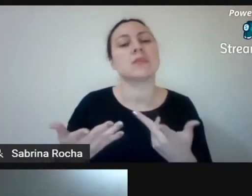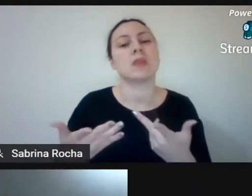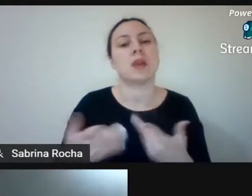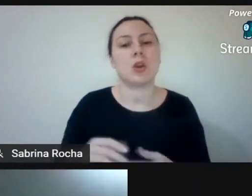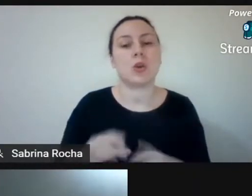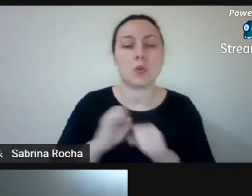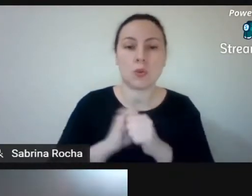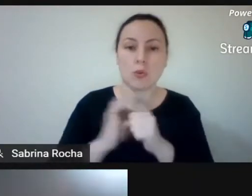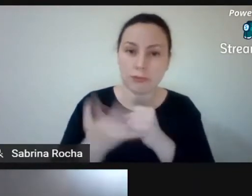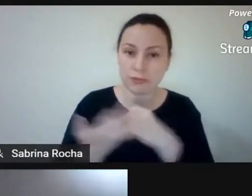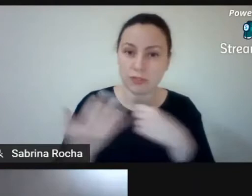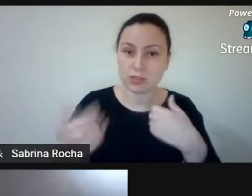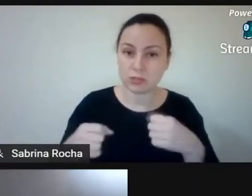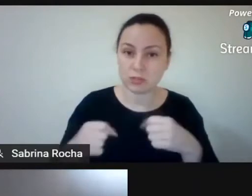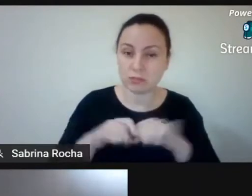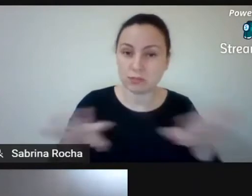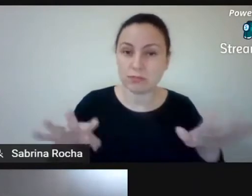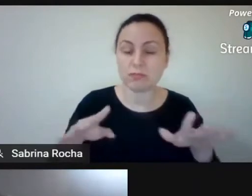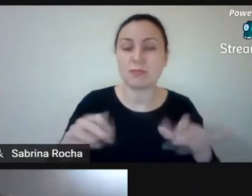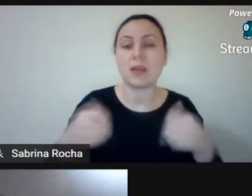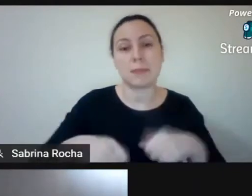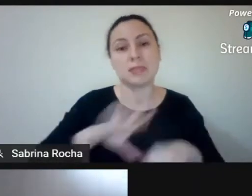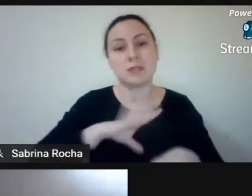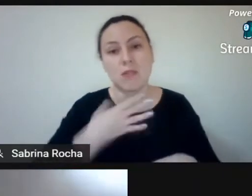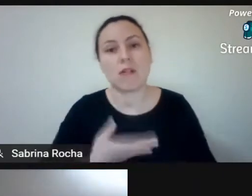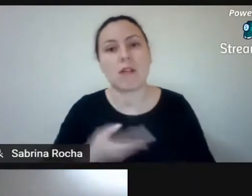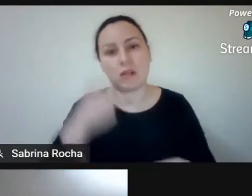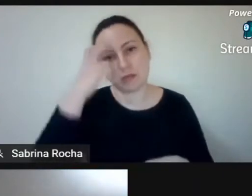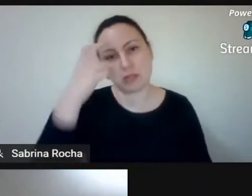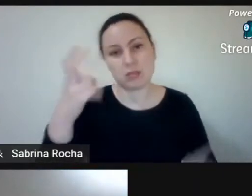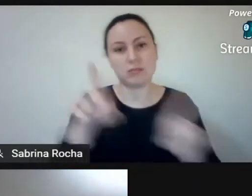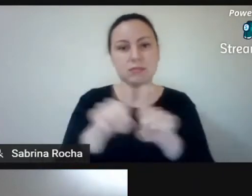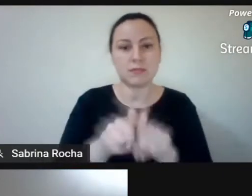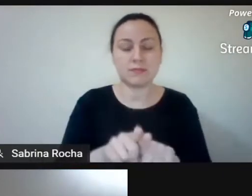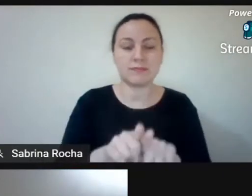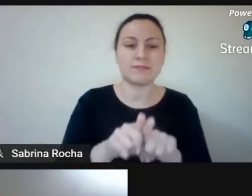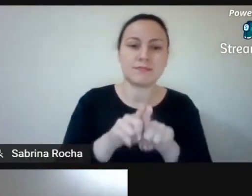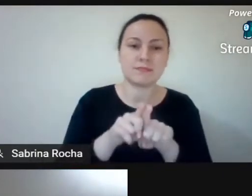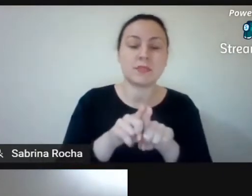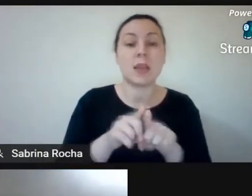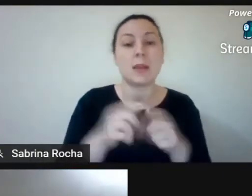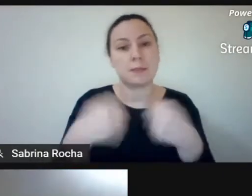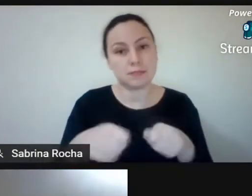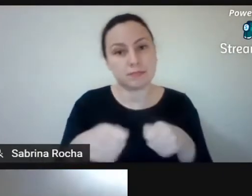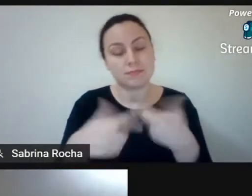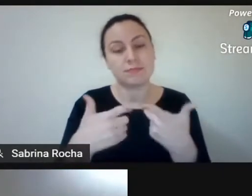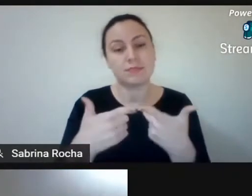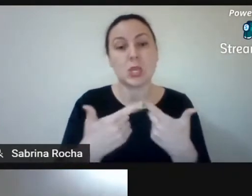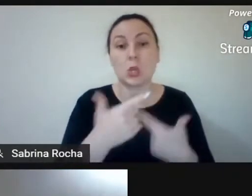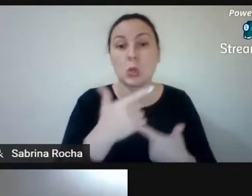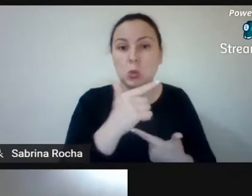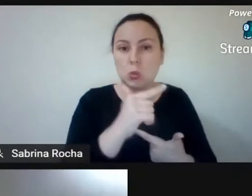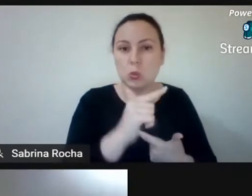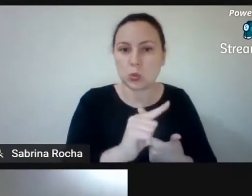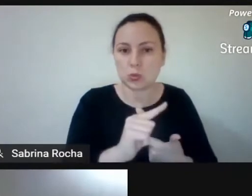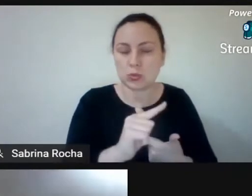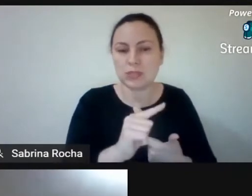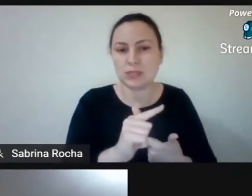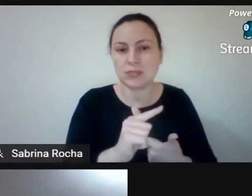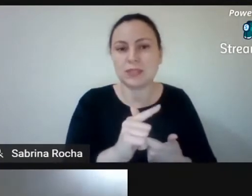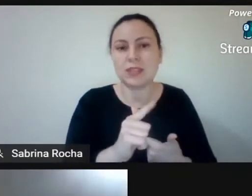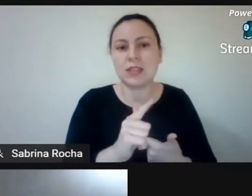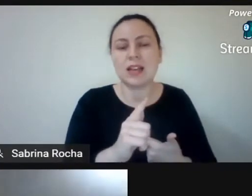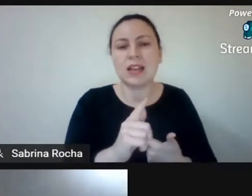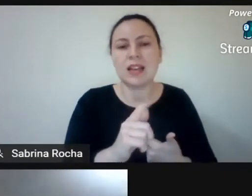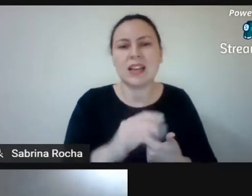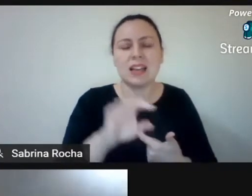por aí que a gente começou a falar do sonho. Que nós vamos precisar de uma outra rodada de expressividade estética,